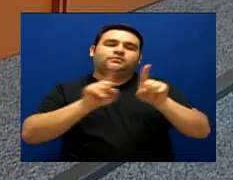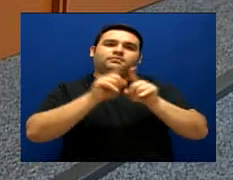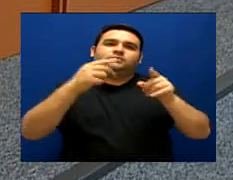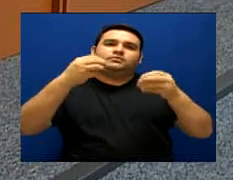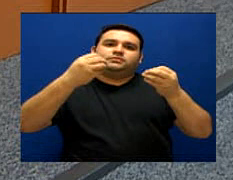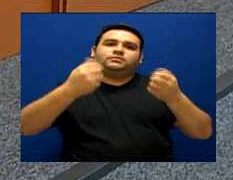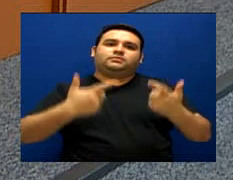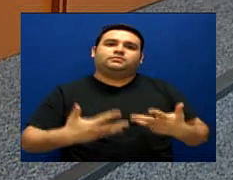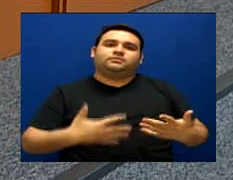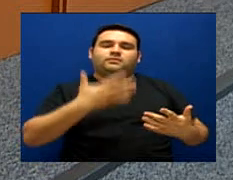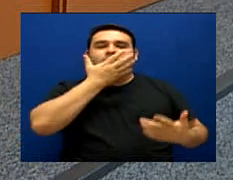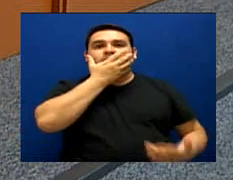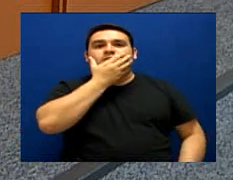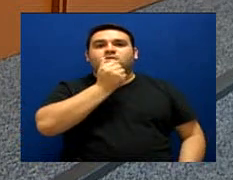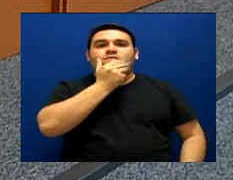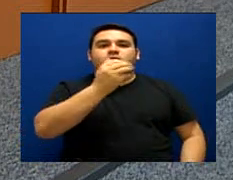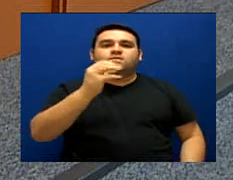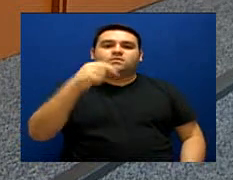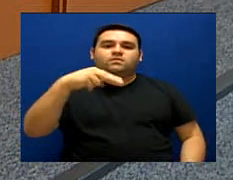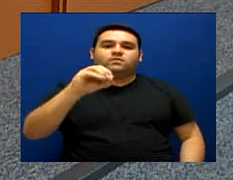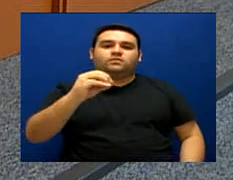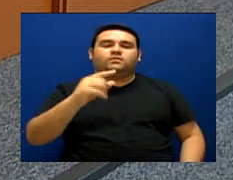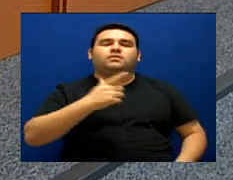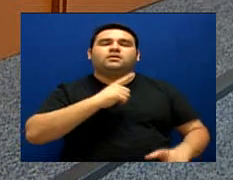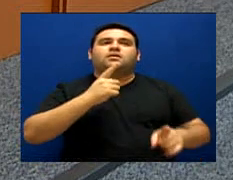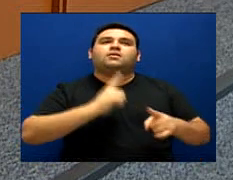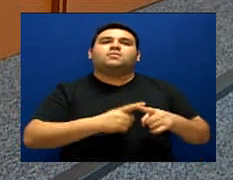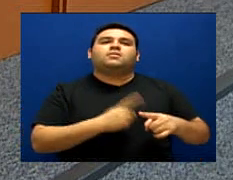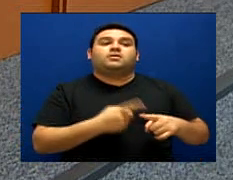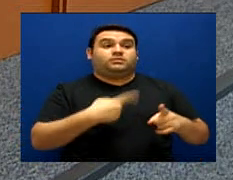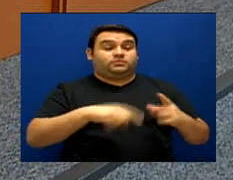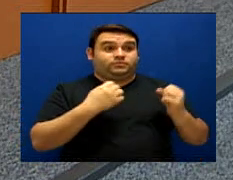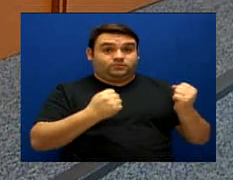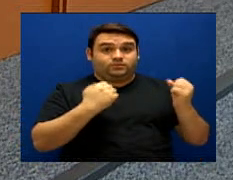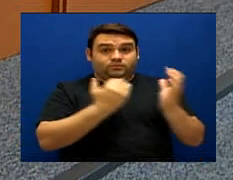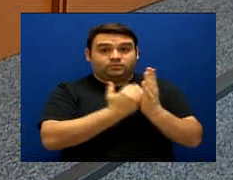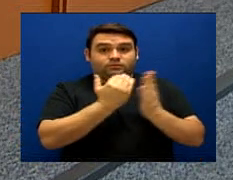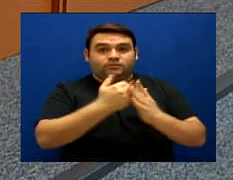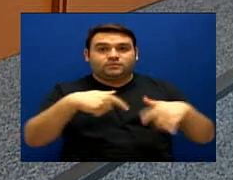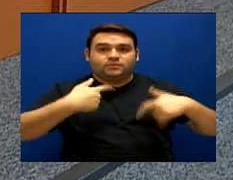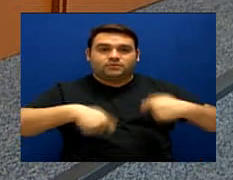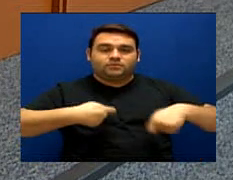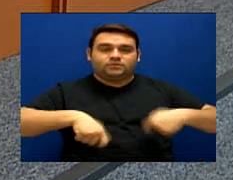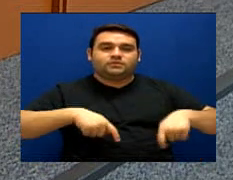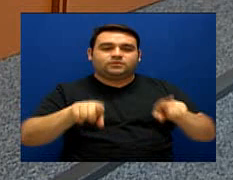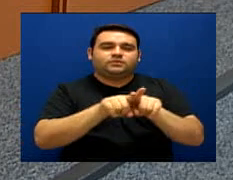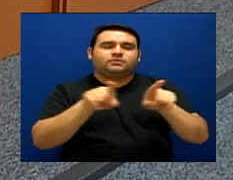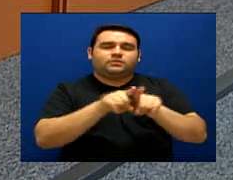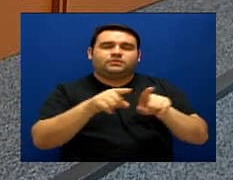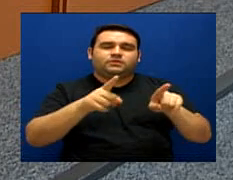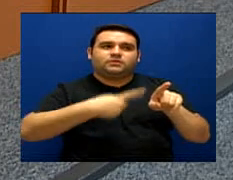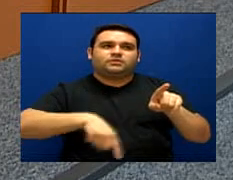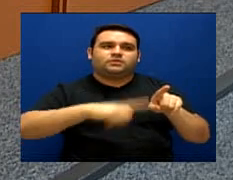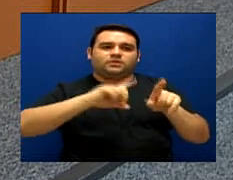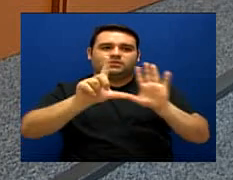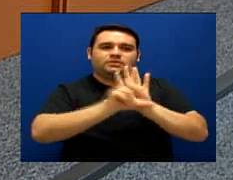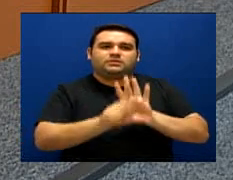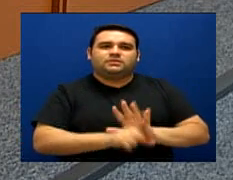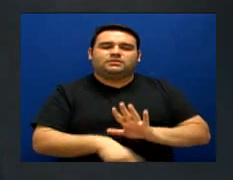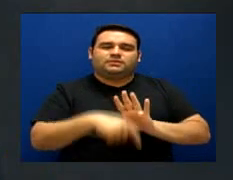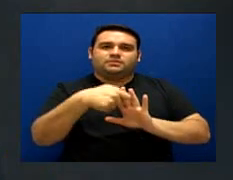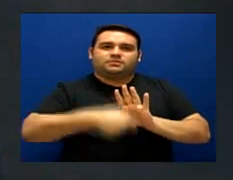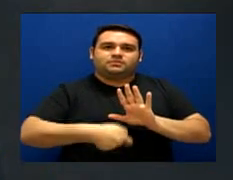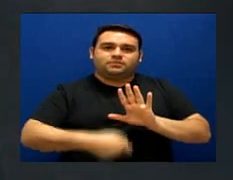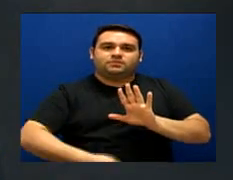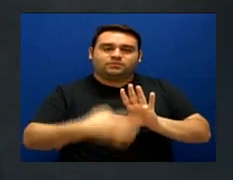colocação do ONU, que nós temos que fortalecer muito e inflexionar a legislação que